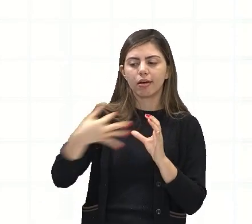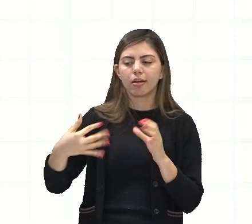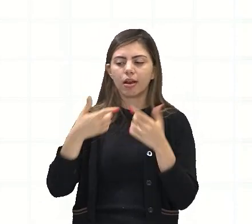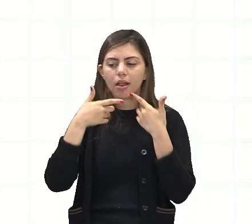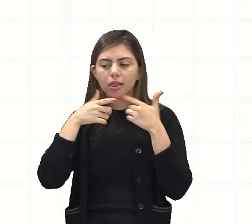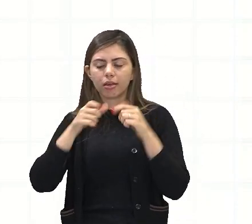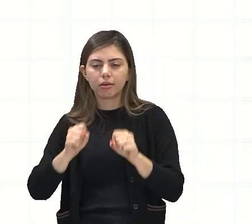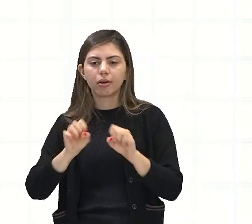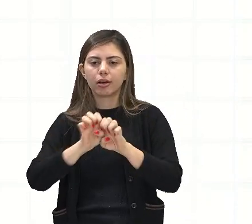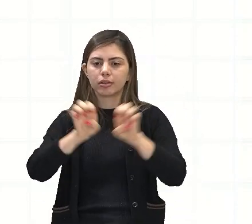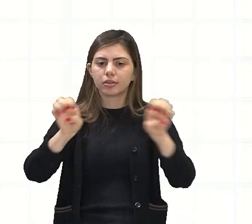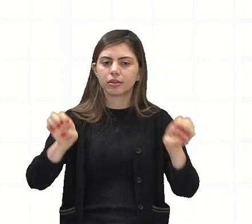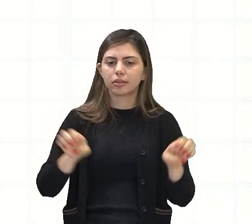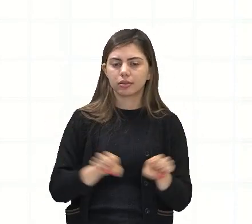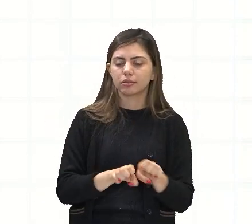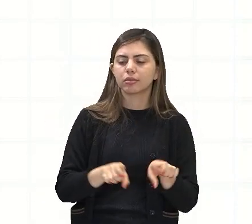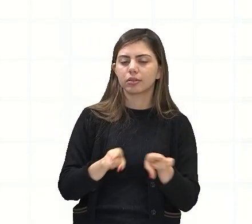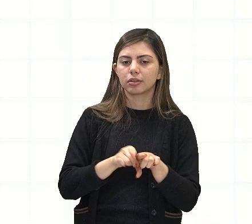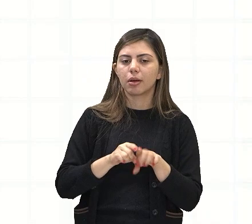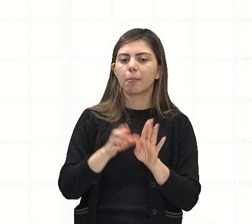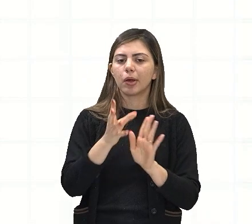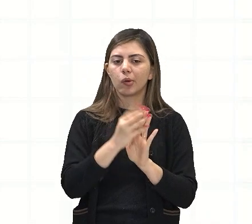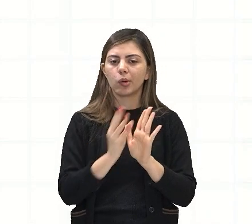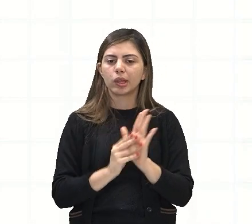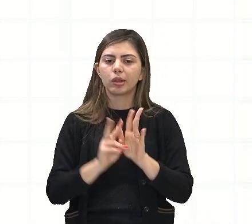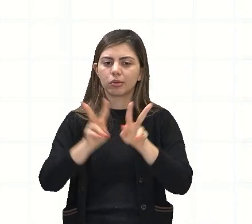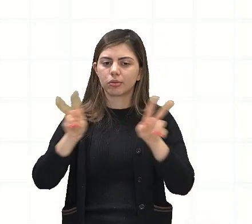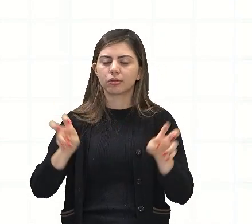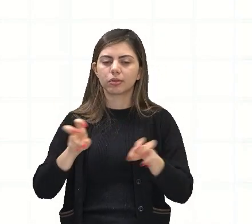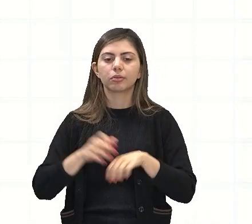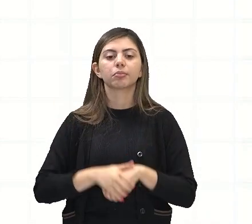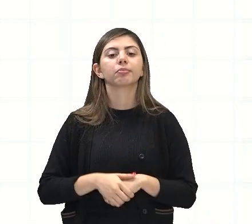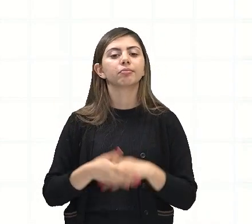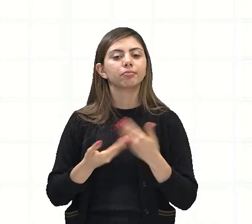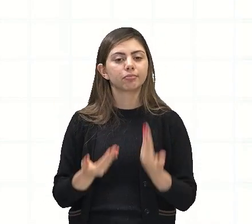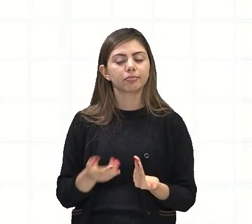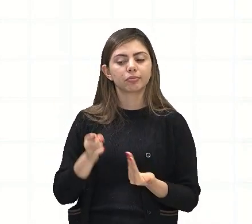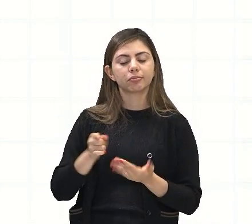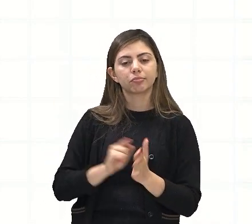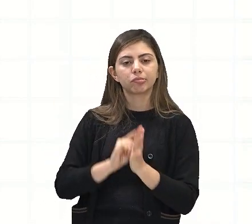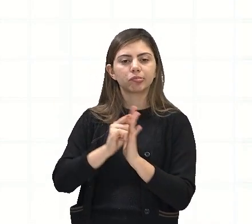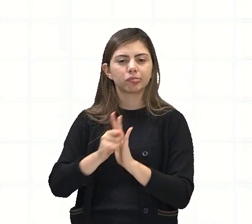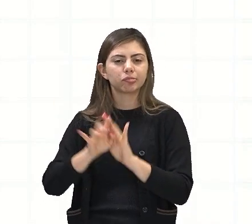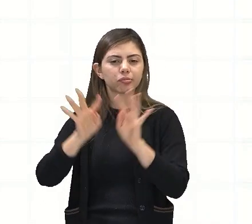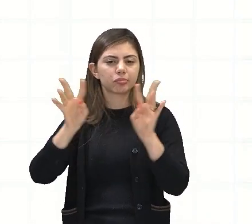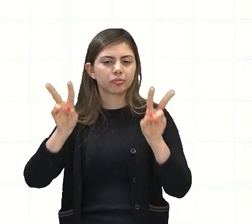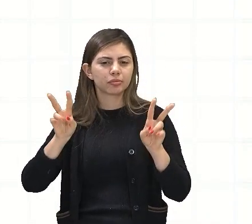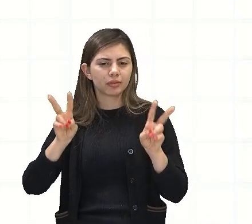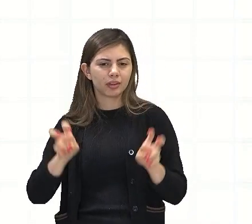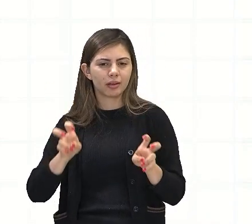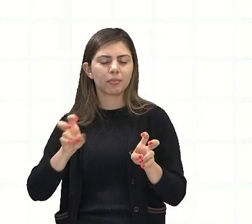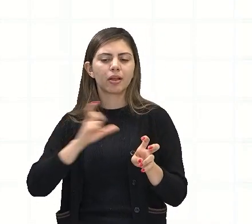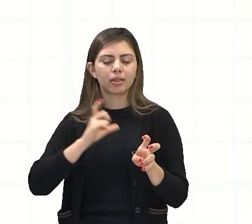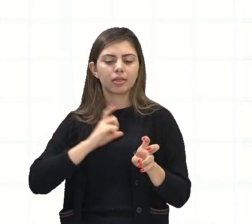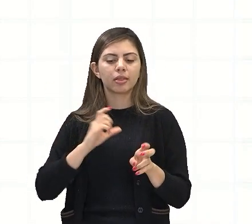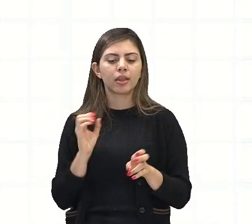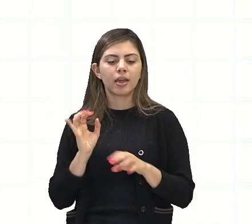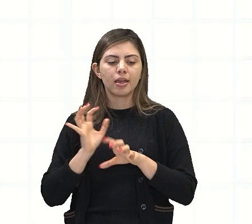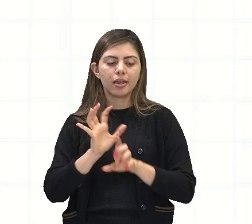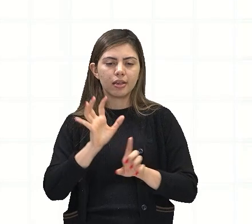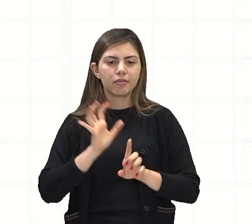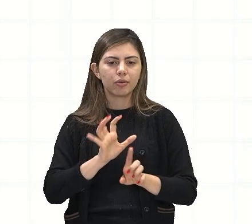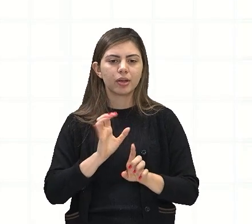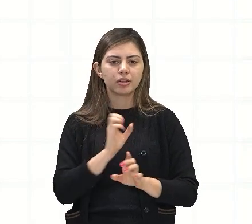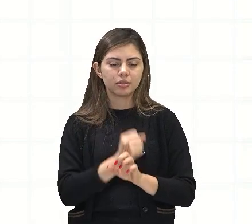da estrutura e do conteúdo. E assim, os gêneros textuais vão exercer uma função social dentro de um processo